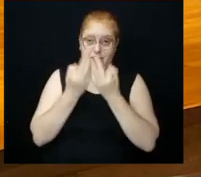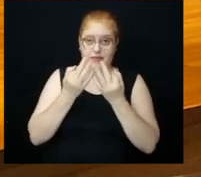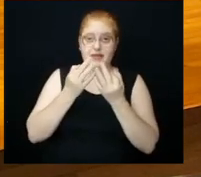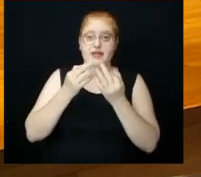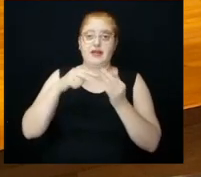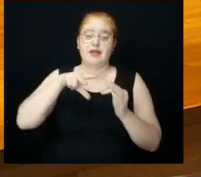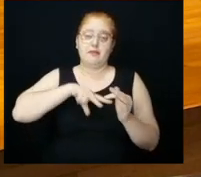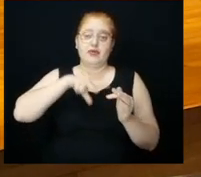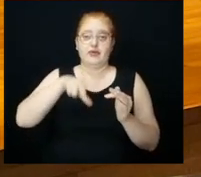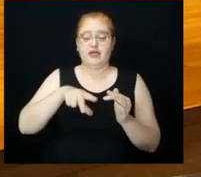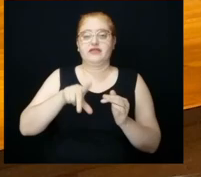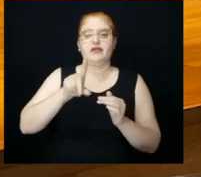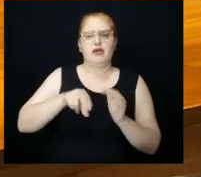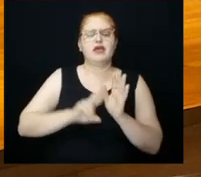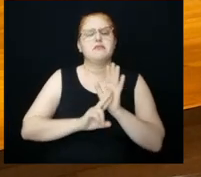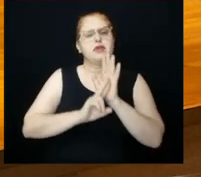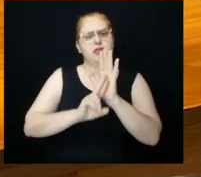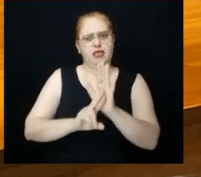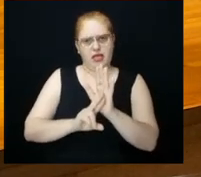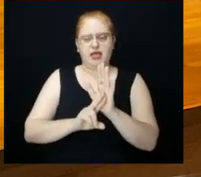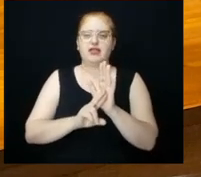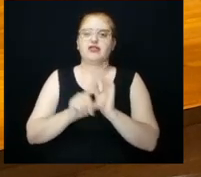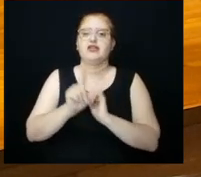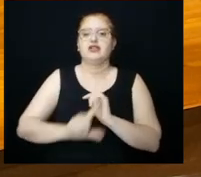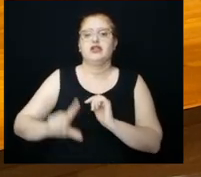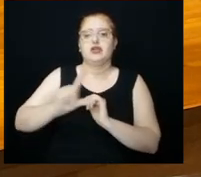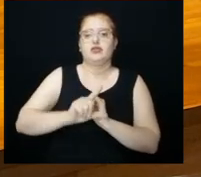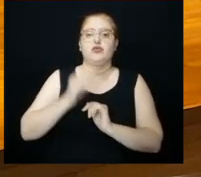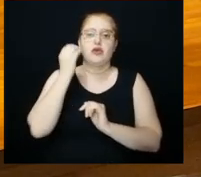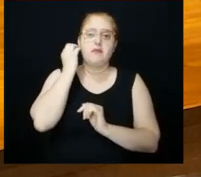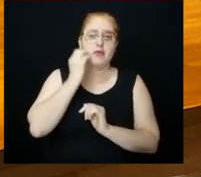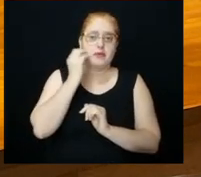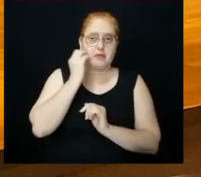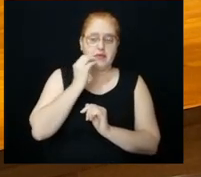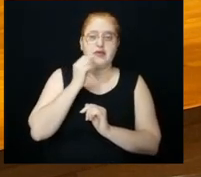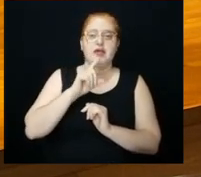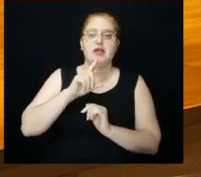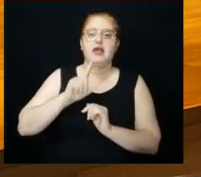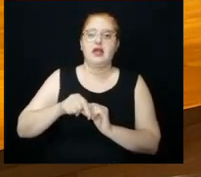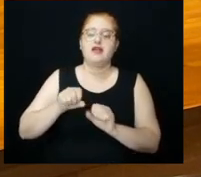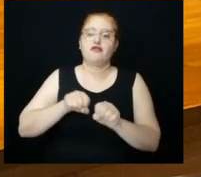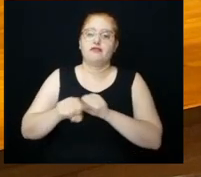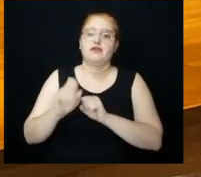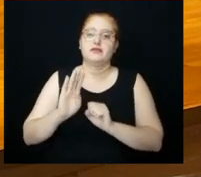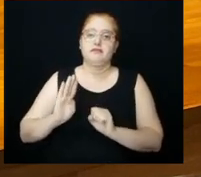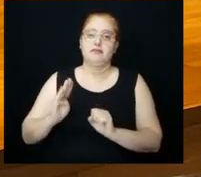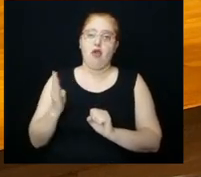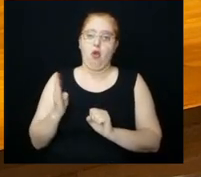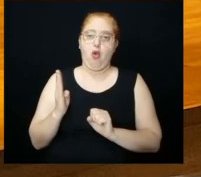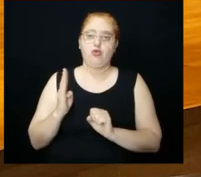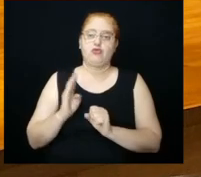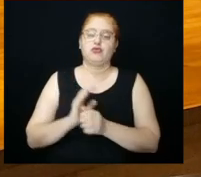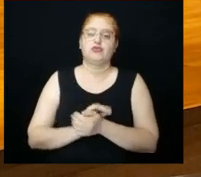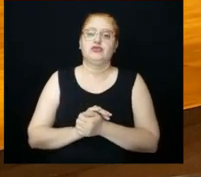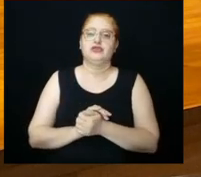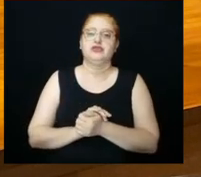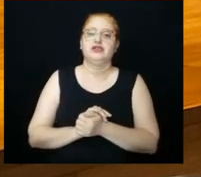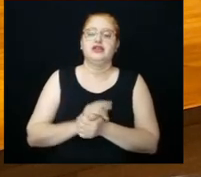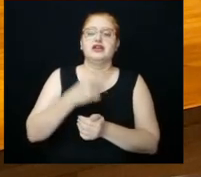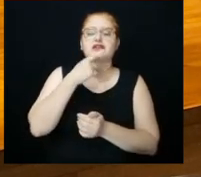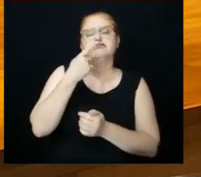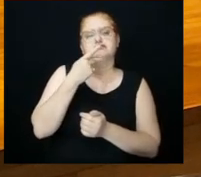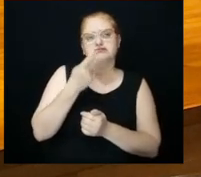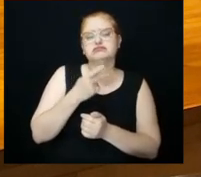E ele é, então, um dos representantes dessa literatura. Ele é biólogo de formação e ele afirma